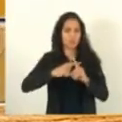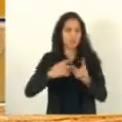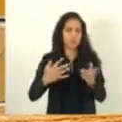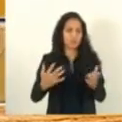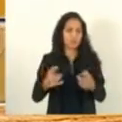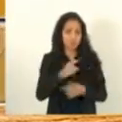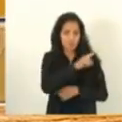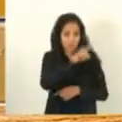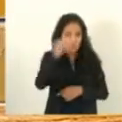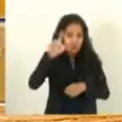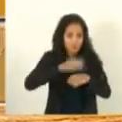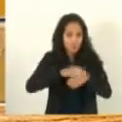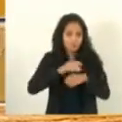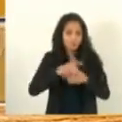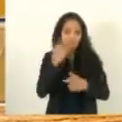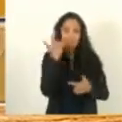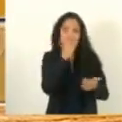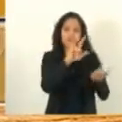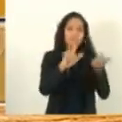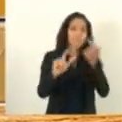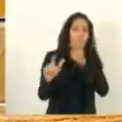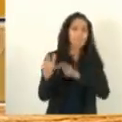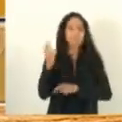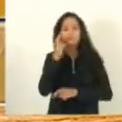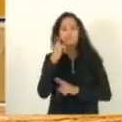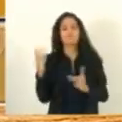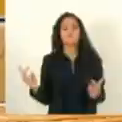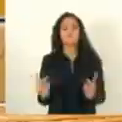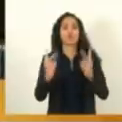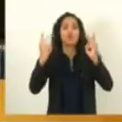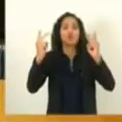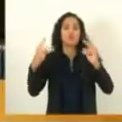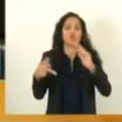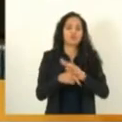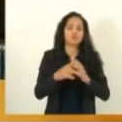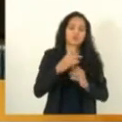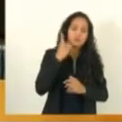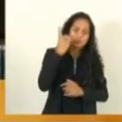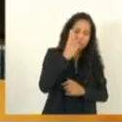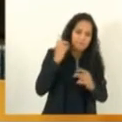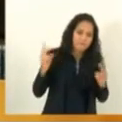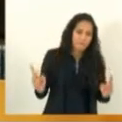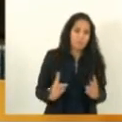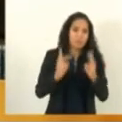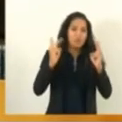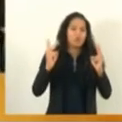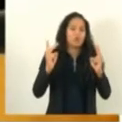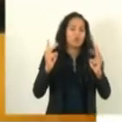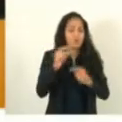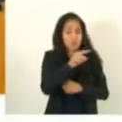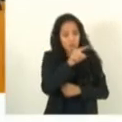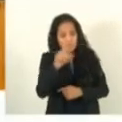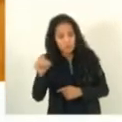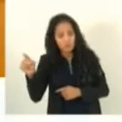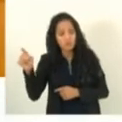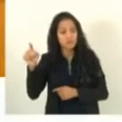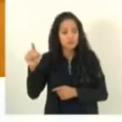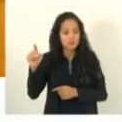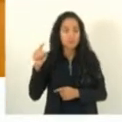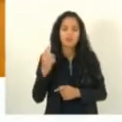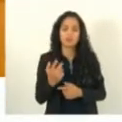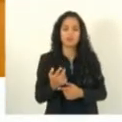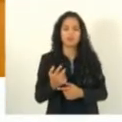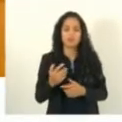A vitória de vocês, a vitória dos deputados, a vitória foi por vocês